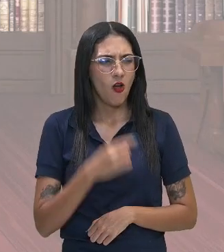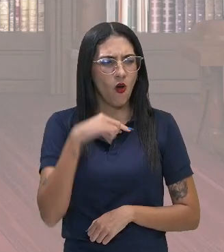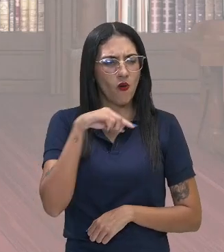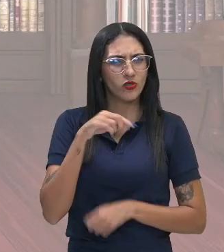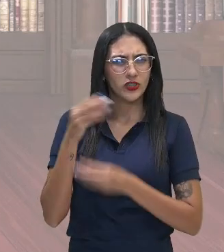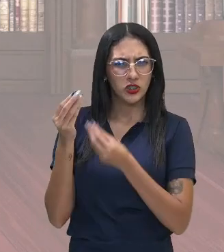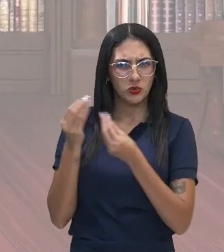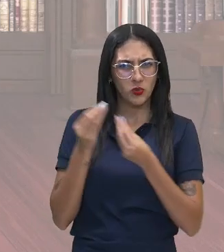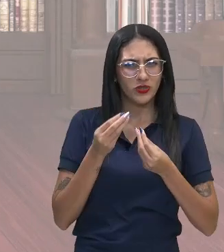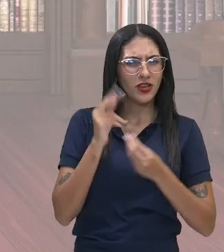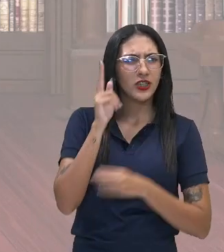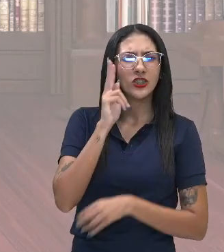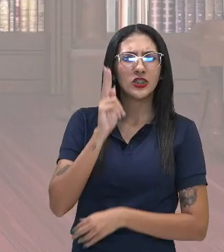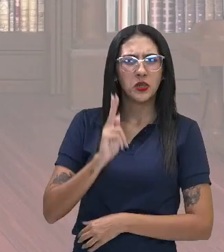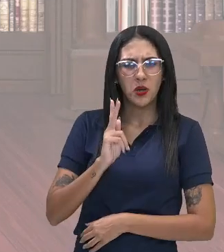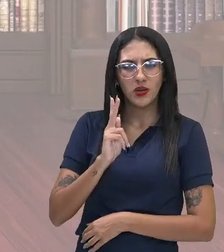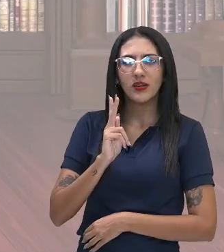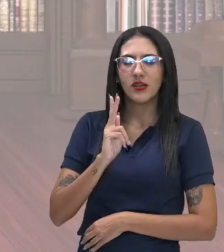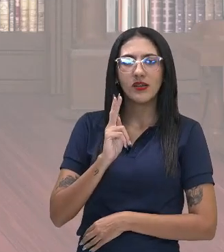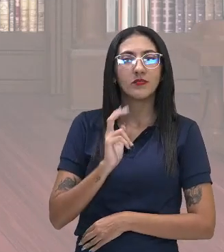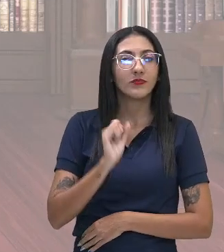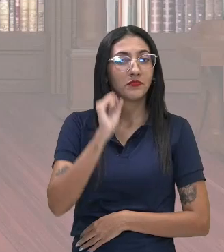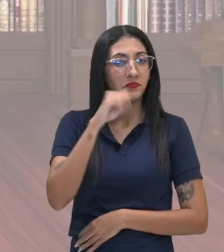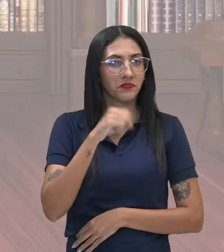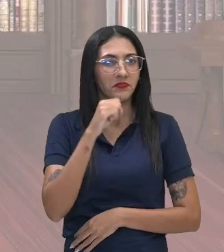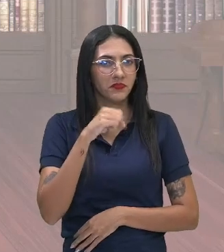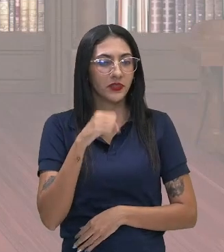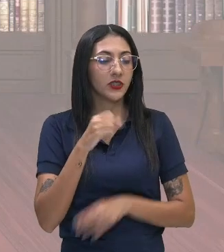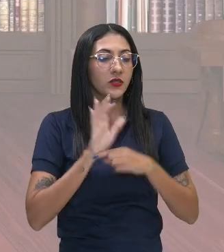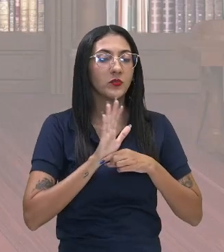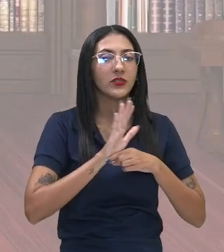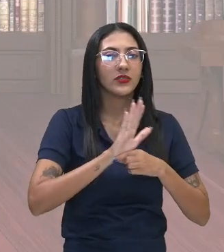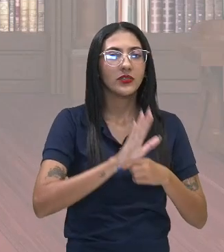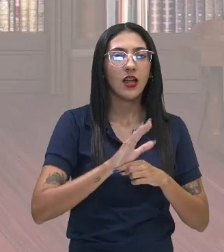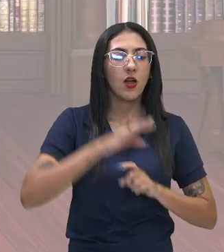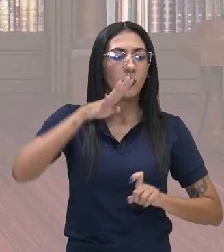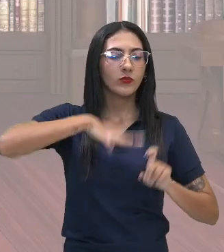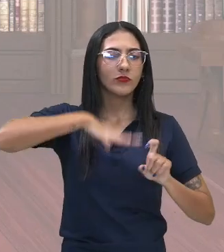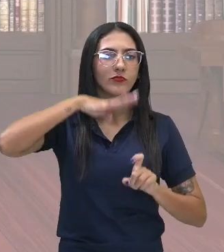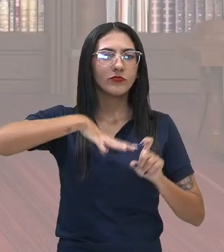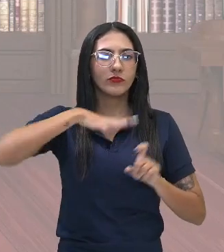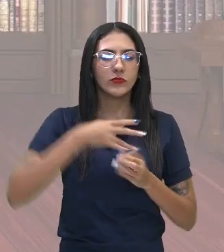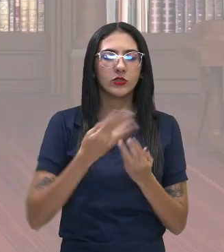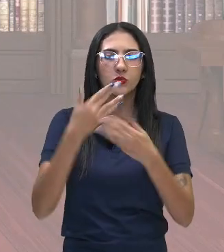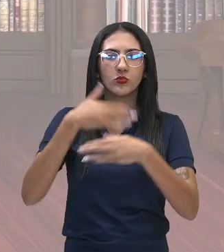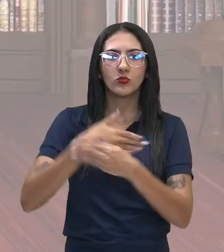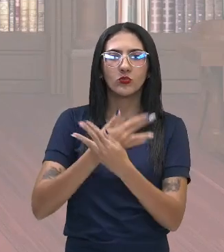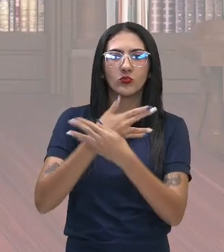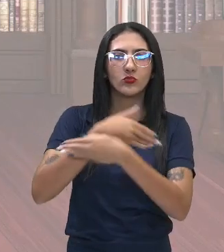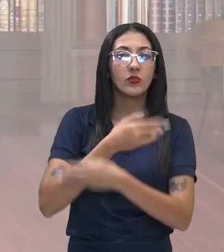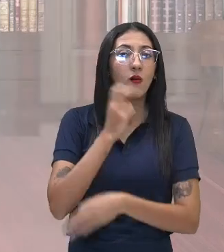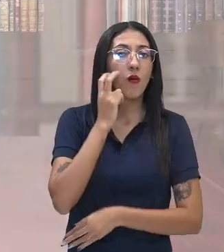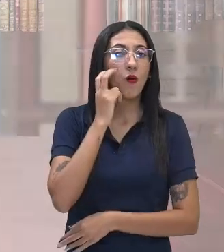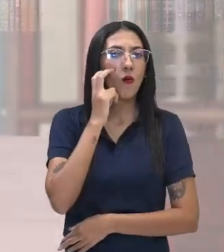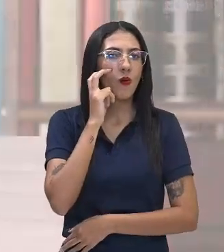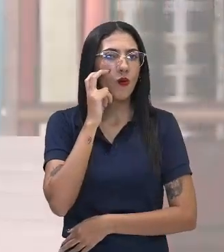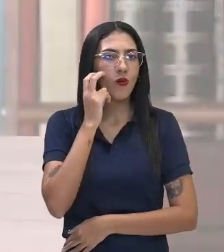registrada? Sim, trouxemos a lenda do boto cor-de-rosa, que é contada à beira do